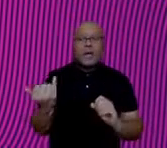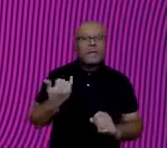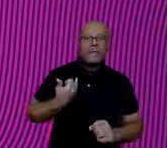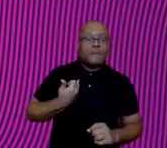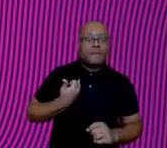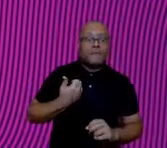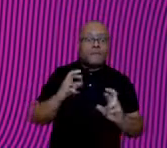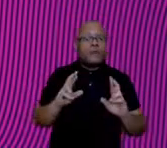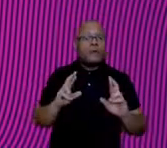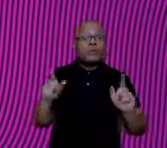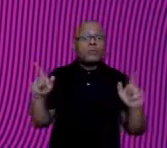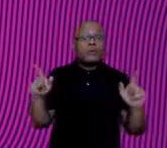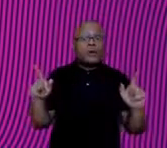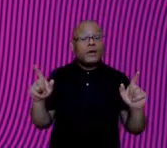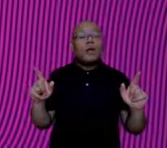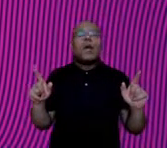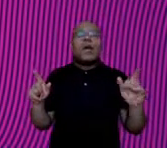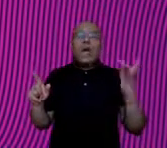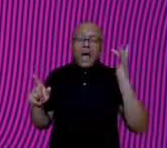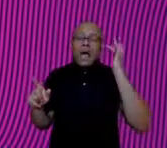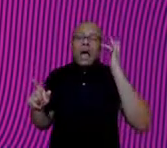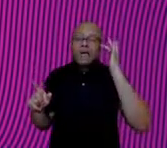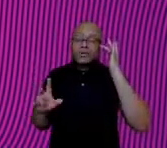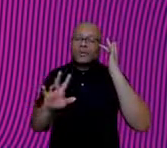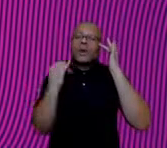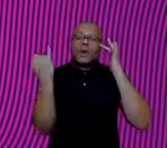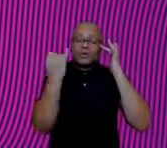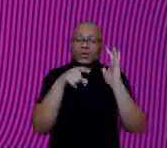quadro, acho que vale a pena investigar mais.